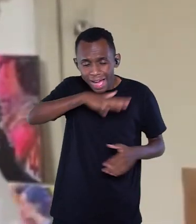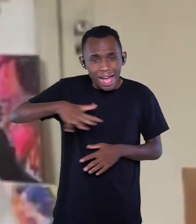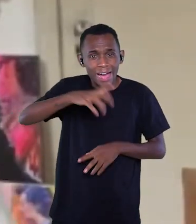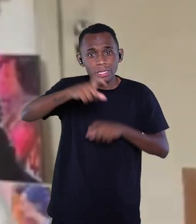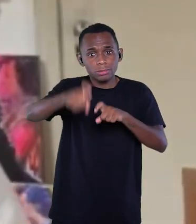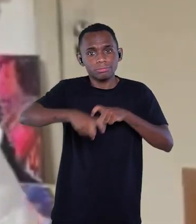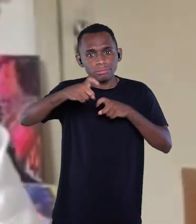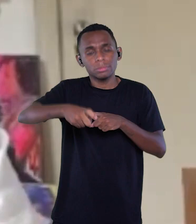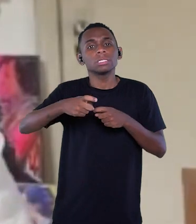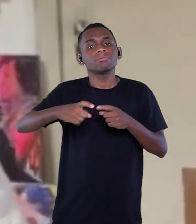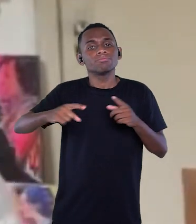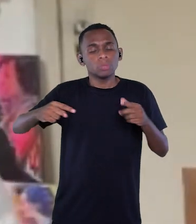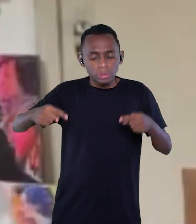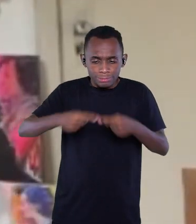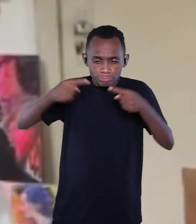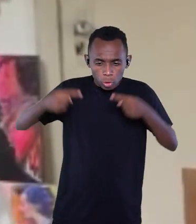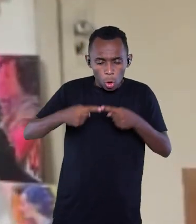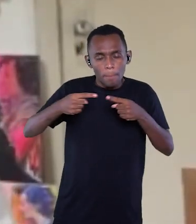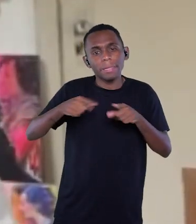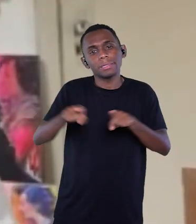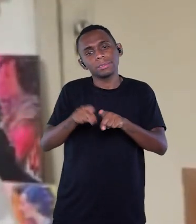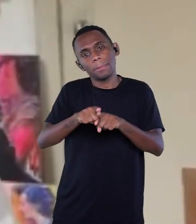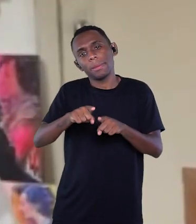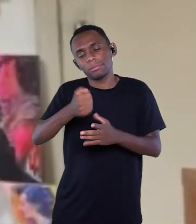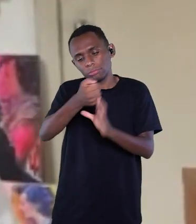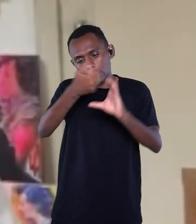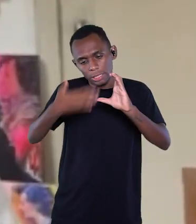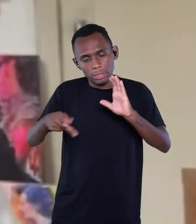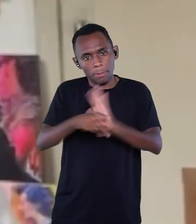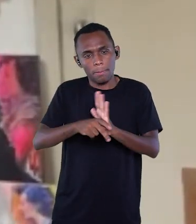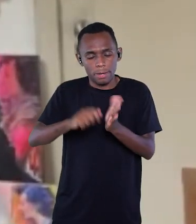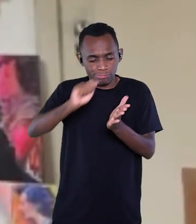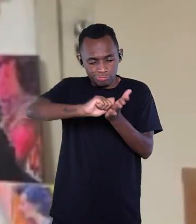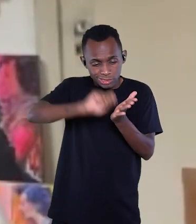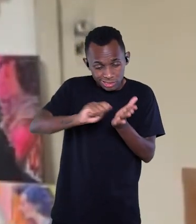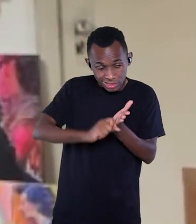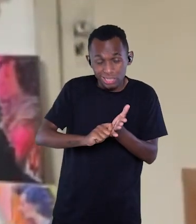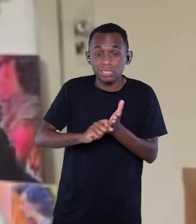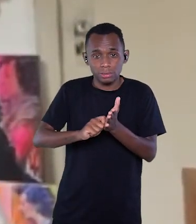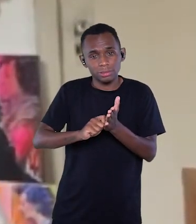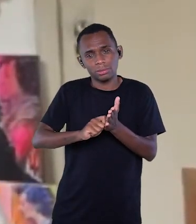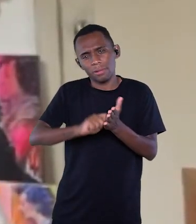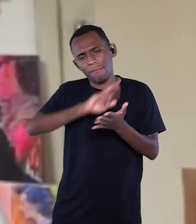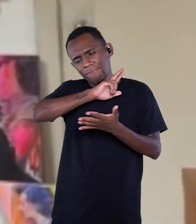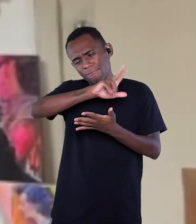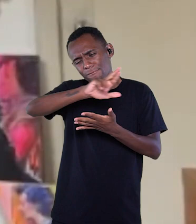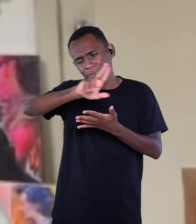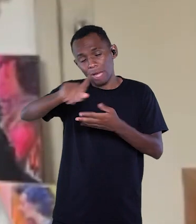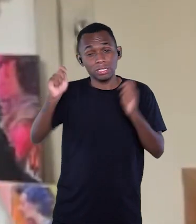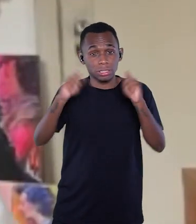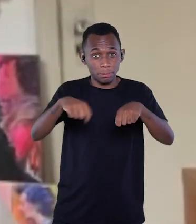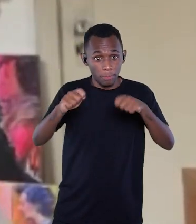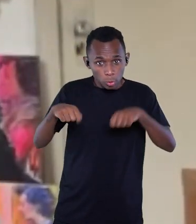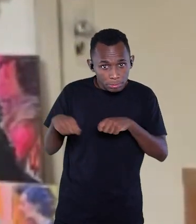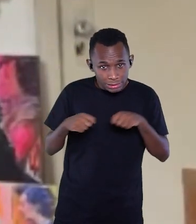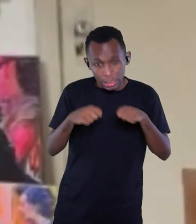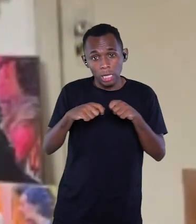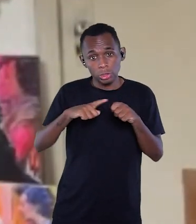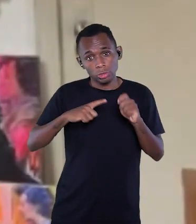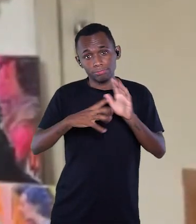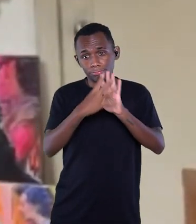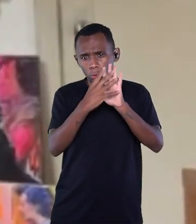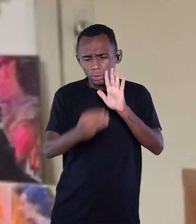vai aparecendo no que eu faço, no que eu escrevo, de muitas maneiras, eu acho, assim, além de moldar mesmo,